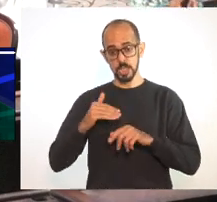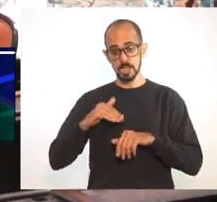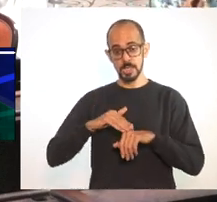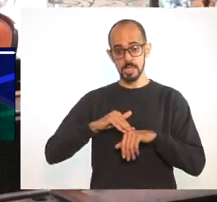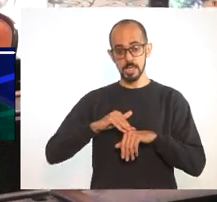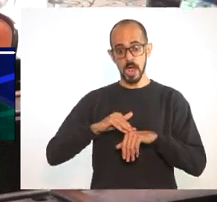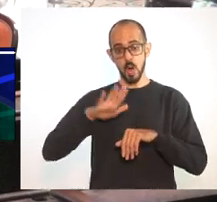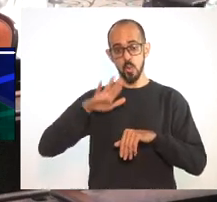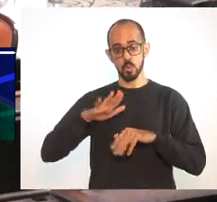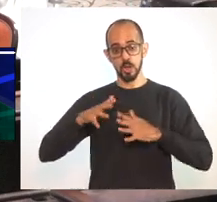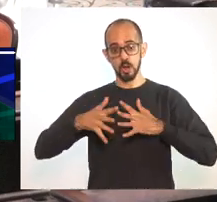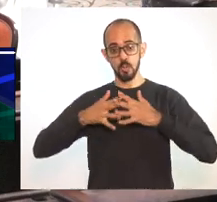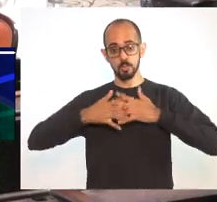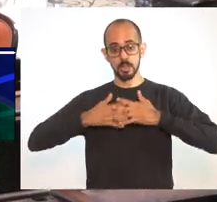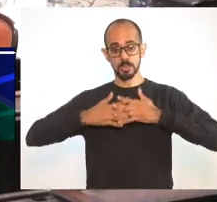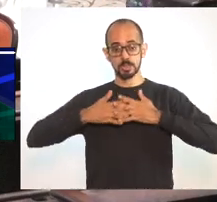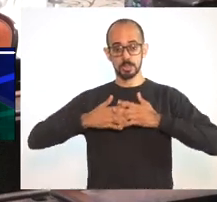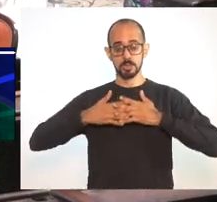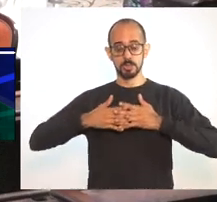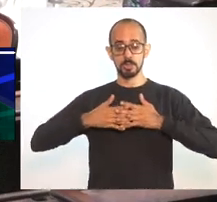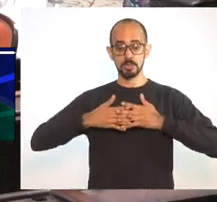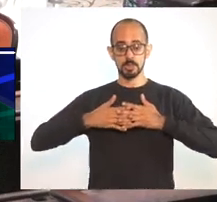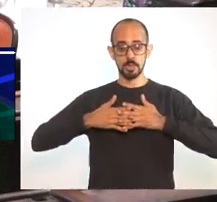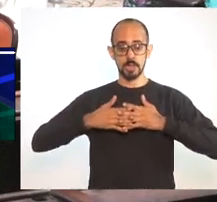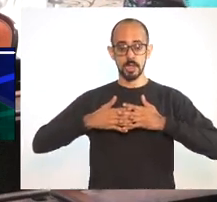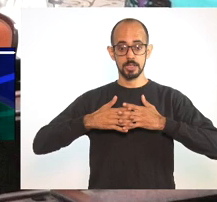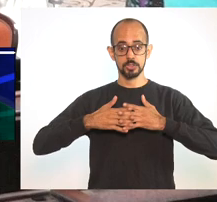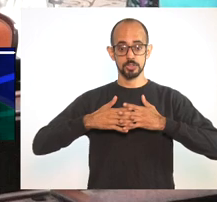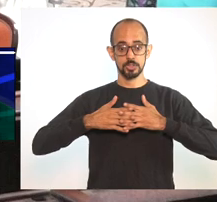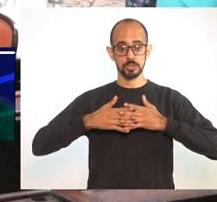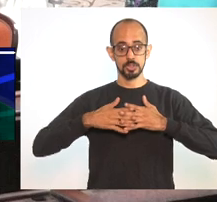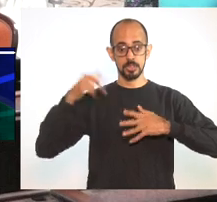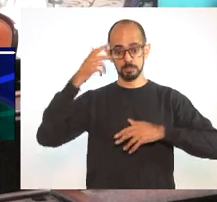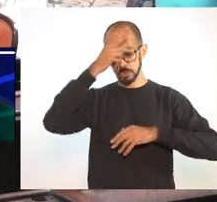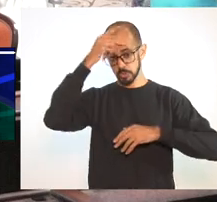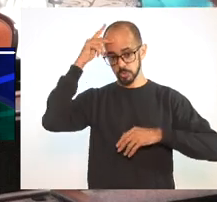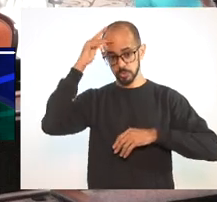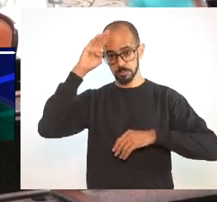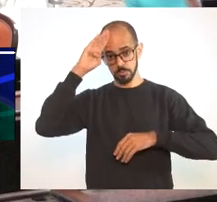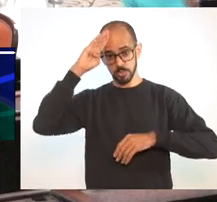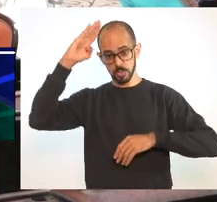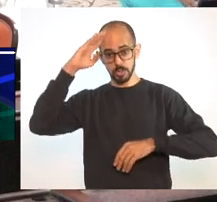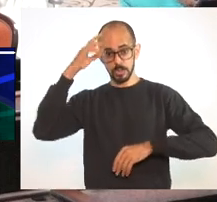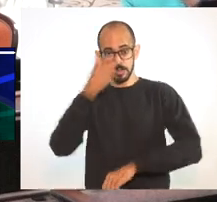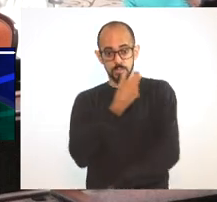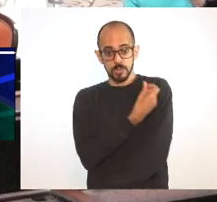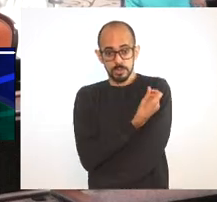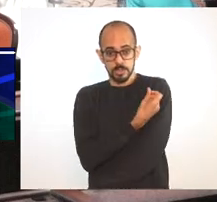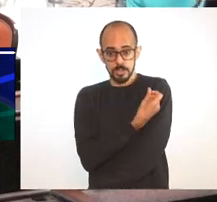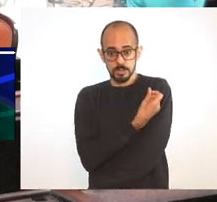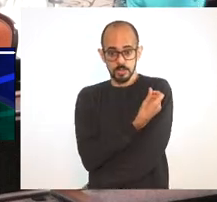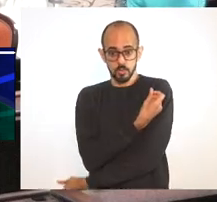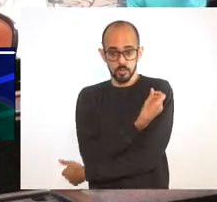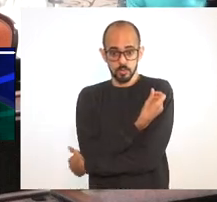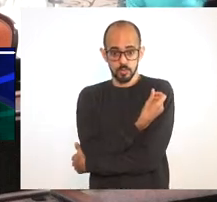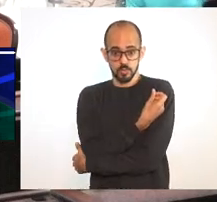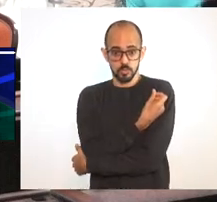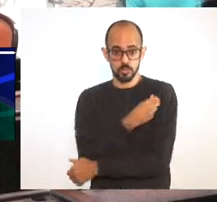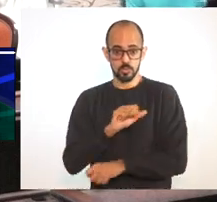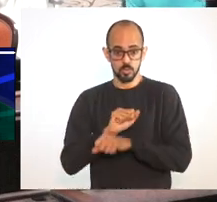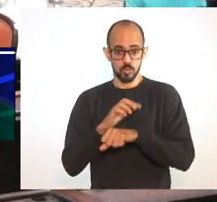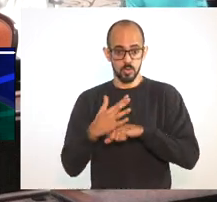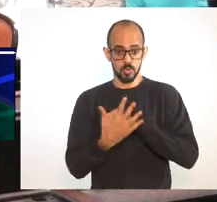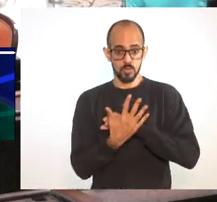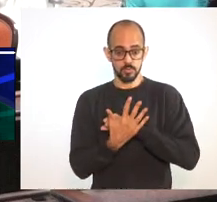assistência social, no rol de pessoas prioritárias para a vacinação contra o coronavírus Covid-19. Pareceres